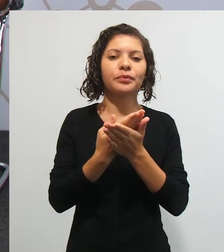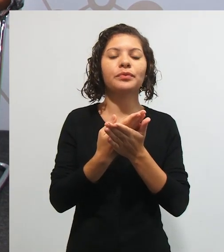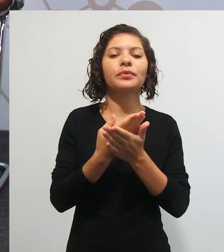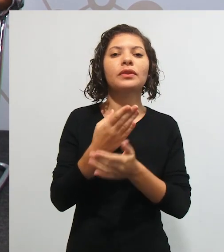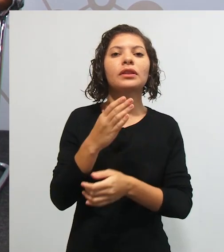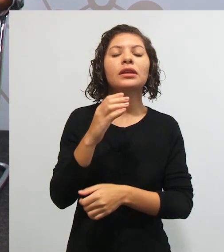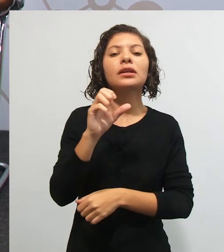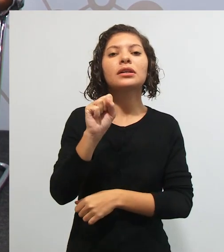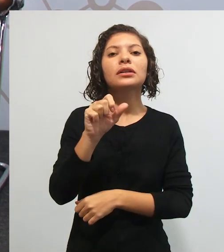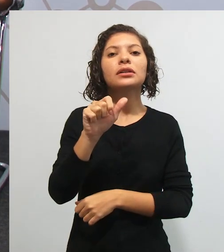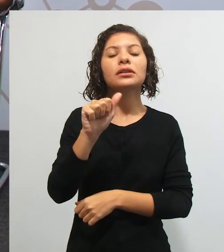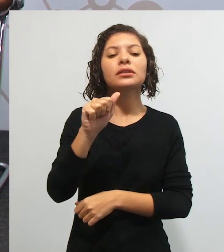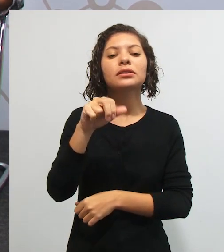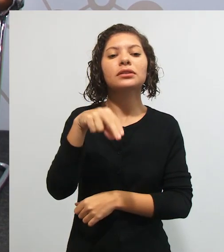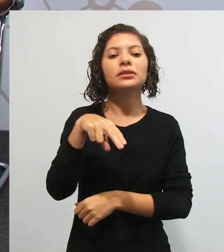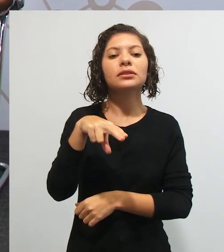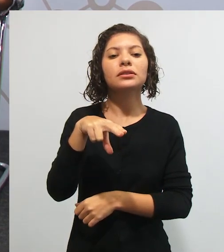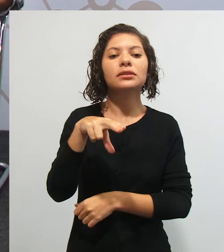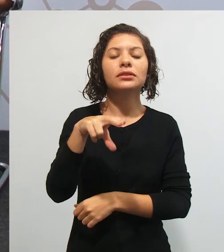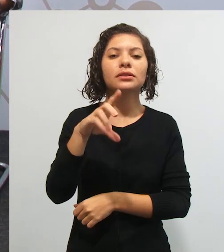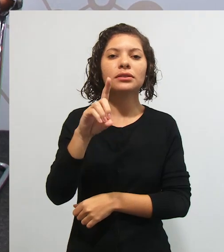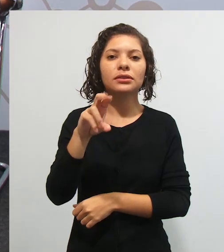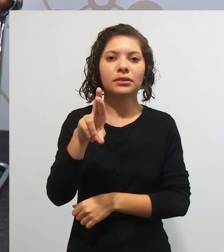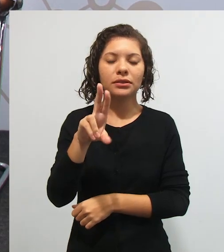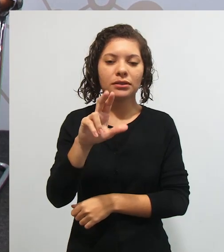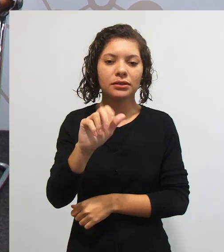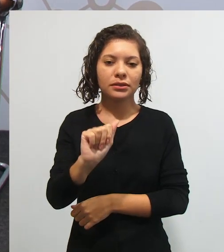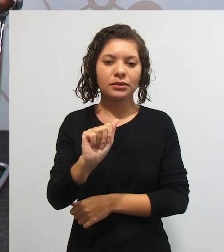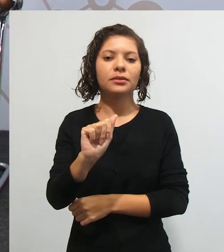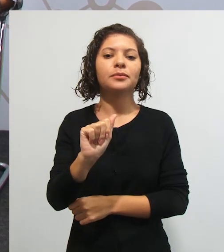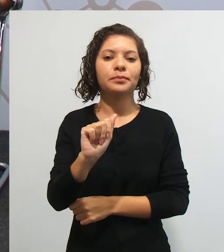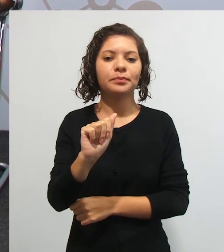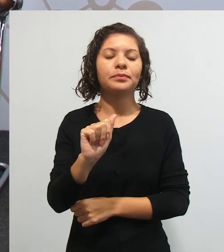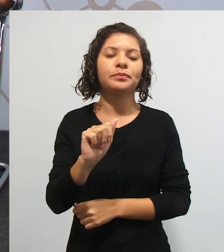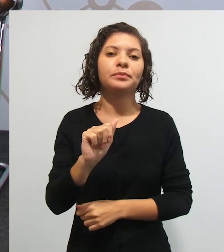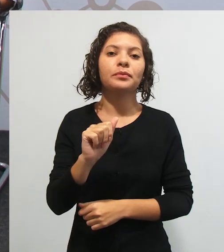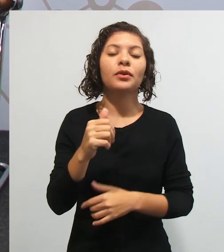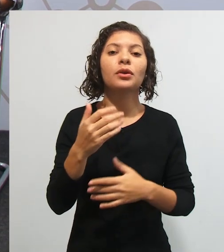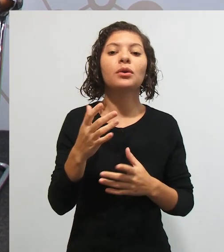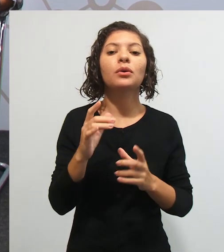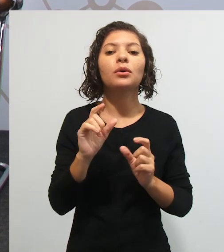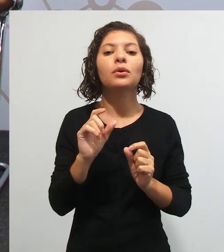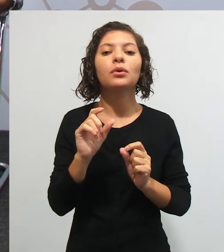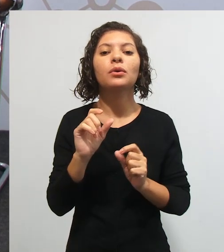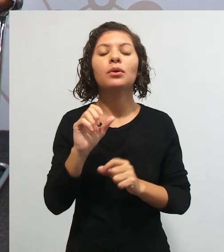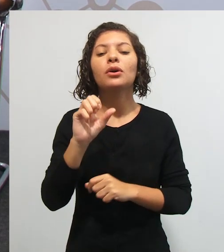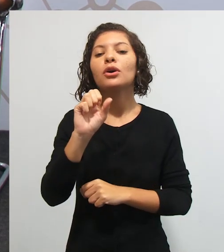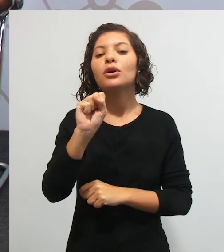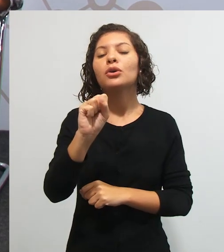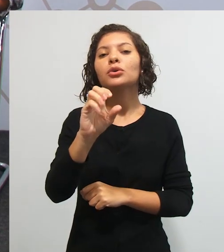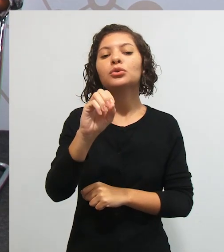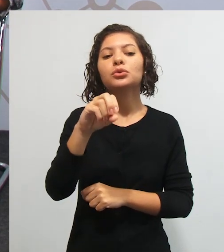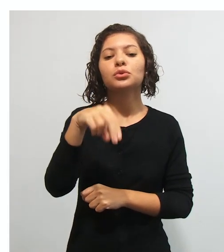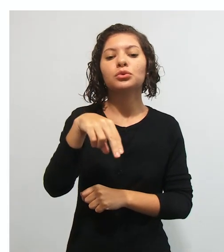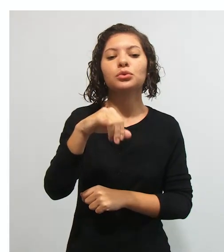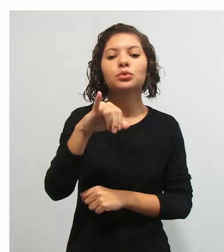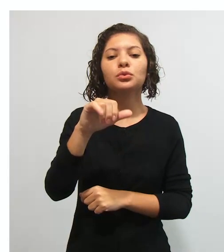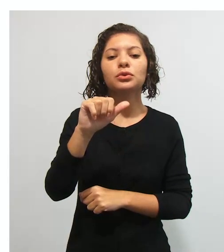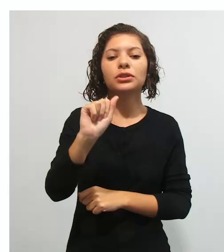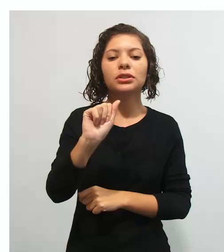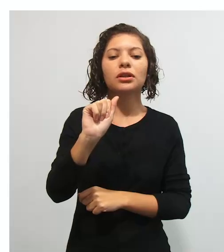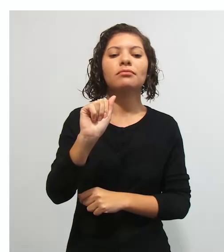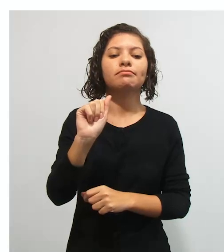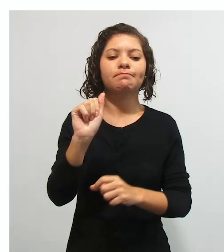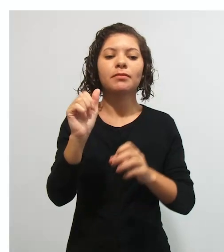né, grande estudioso aí João Wanderley Geraldi, grande estudioso da linguagem. A Sônia Santos, ela diz assim: o ato